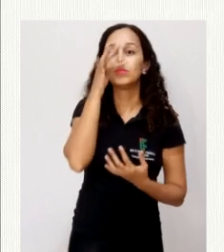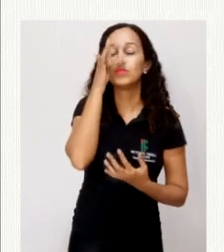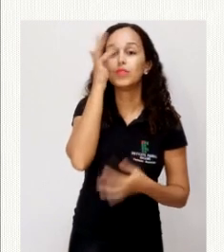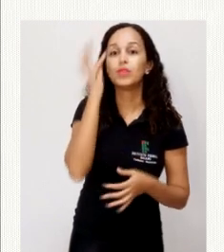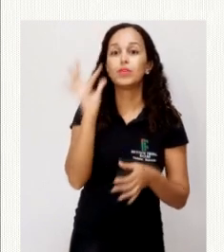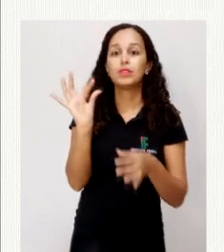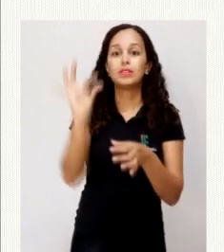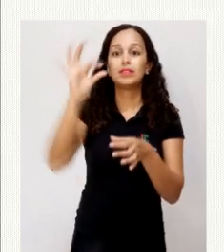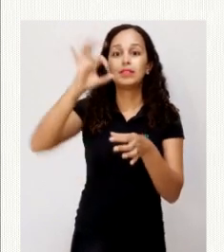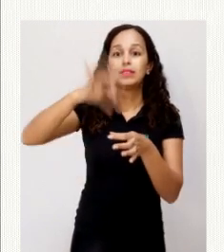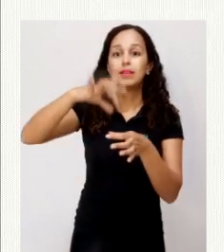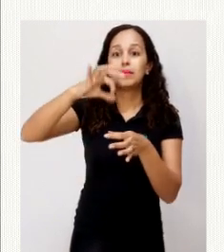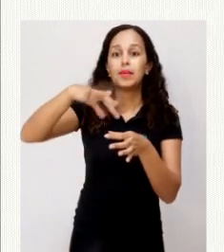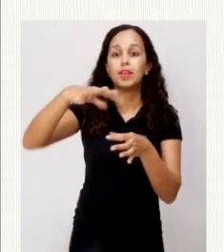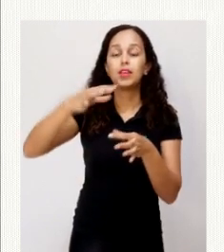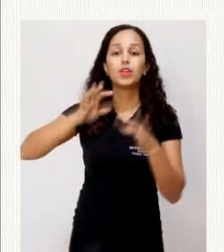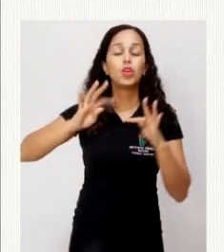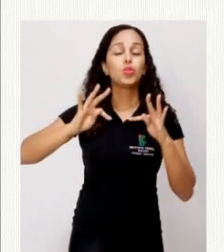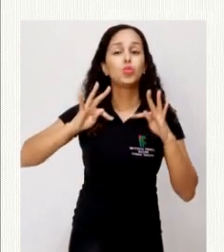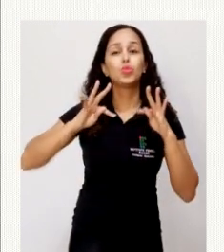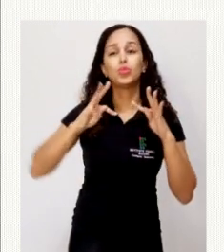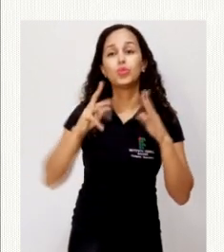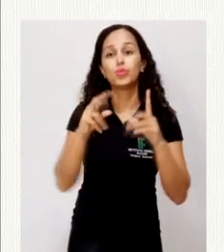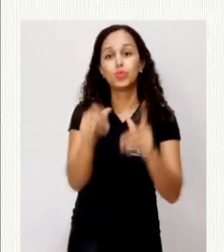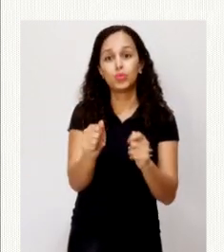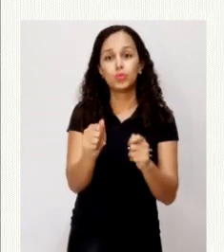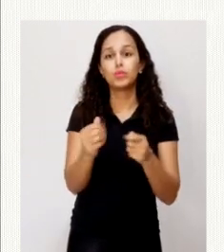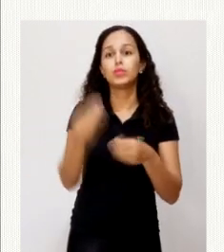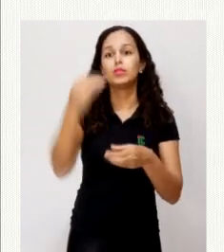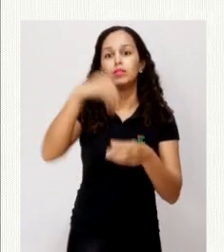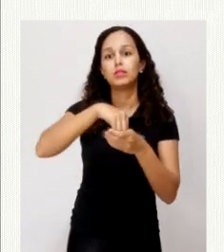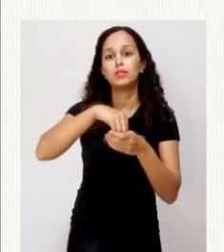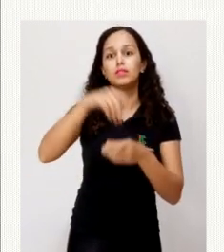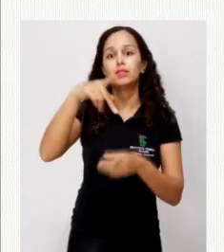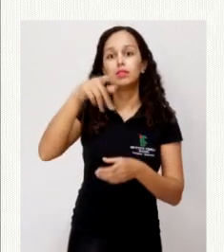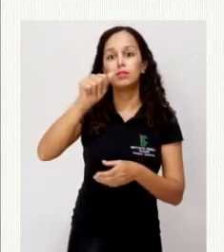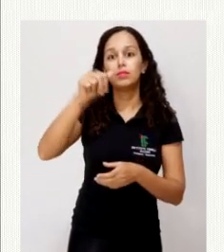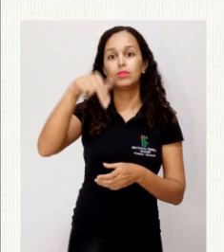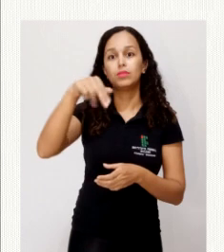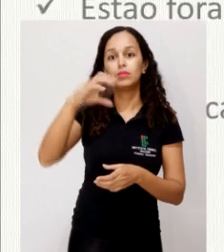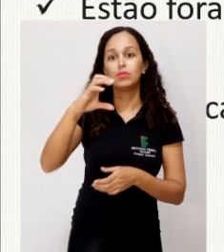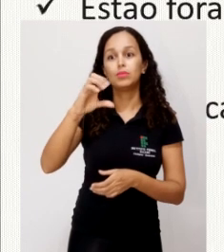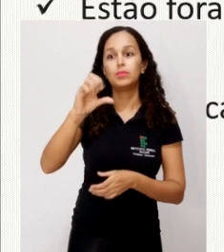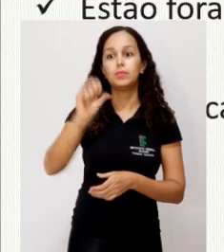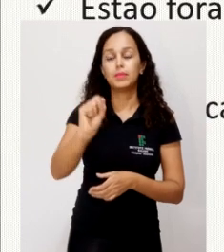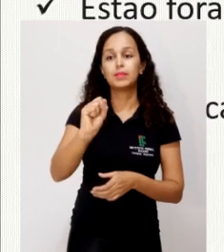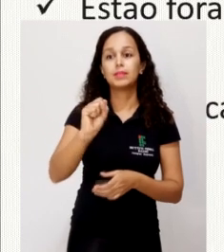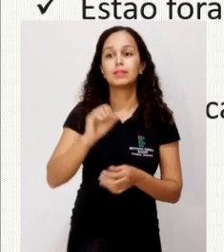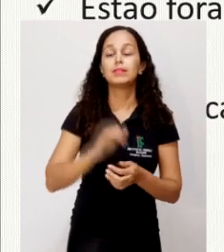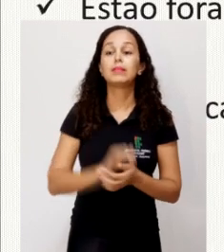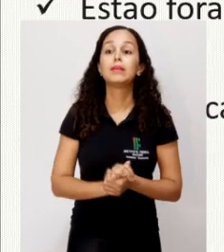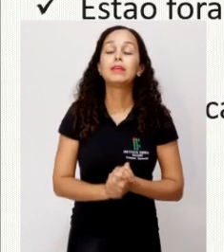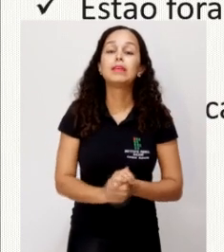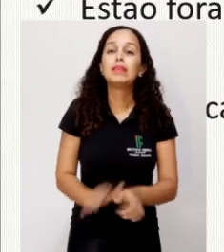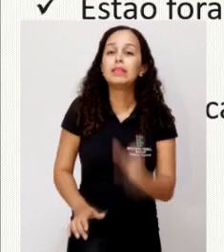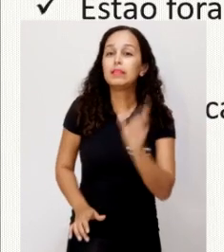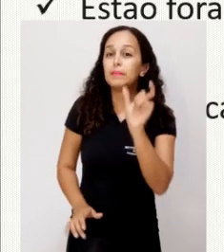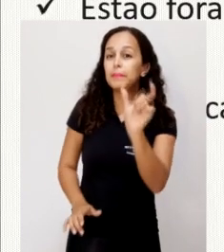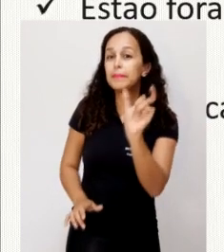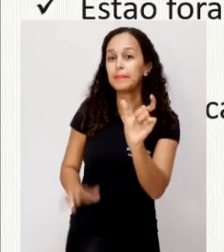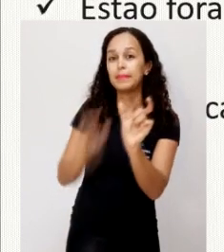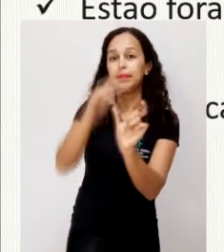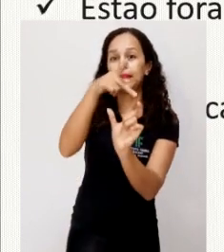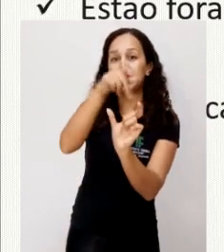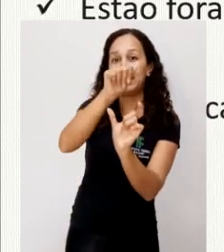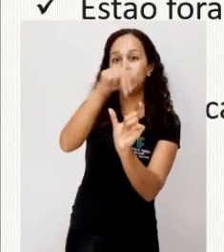frutos, flores, sementes. Tudo isso se encaixa dentro da definição de punks, e esse acrônimo ele tem